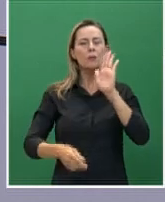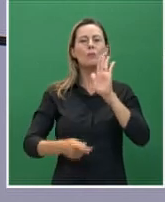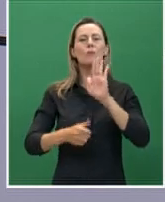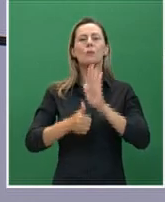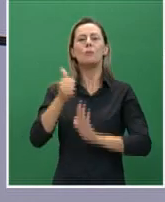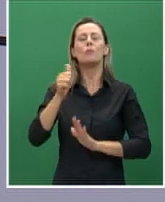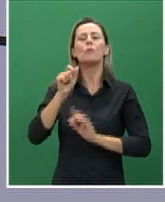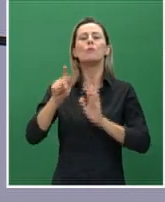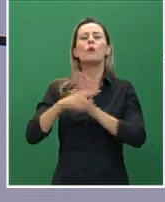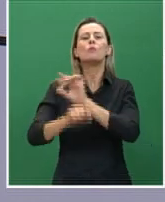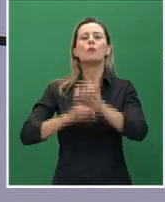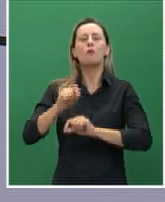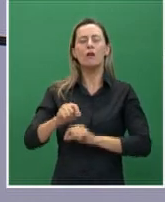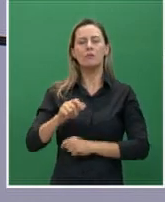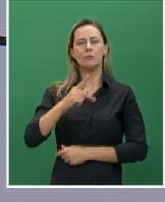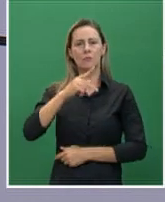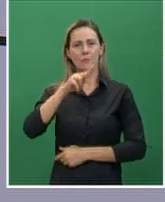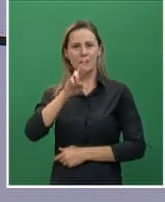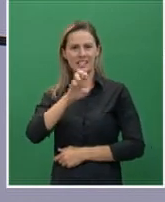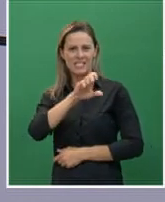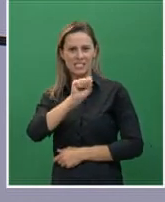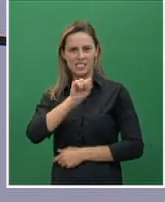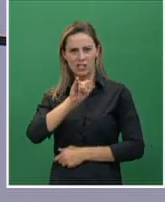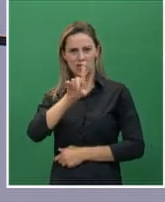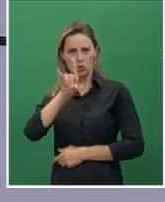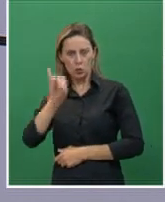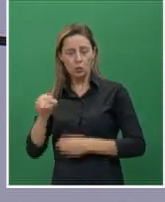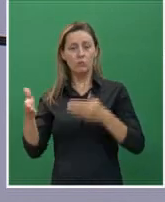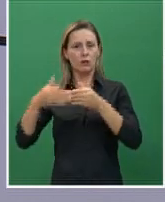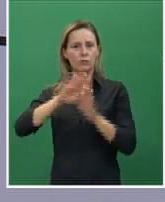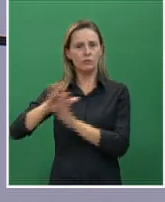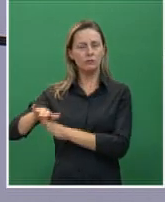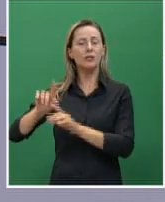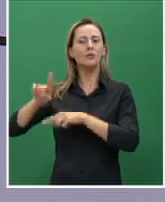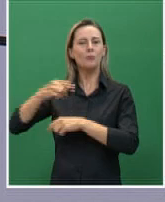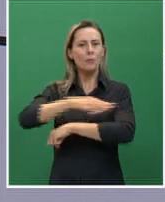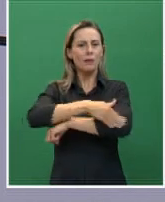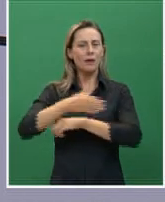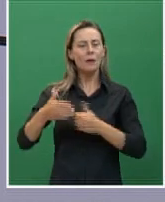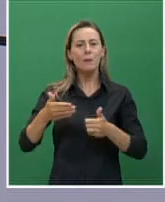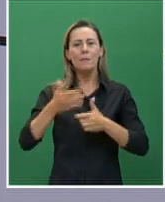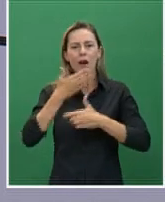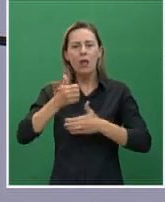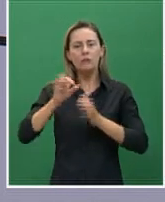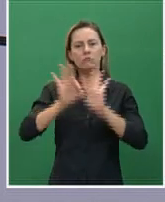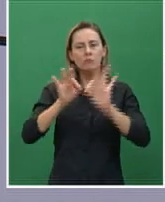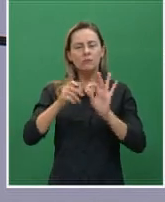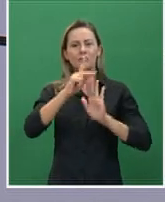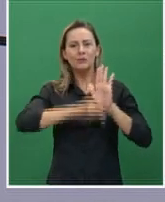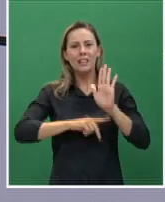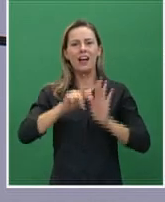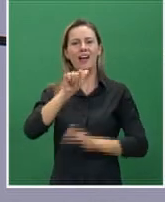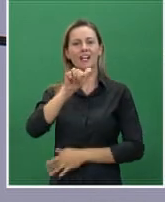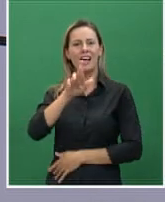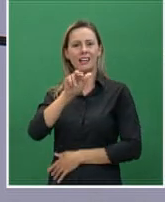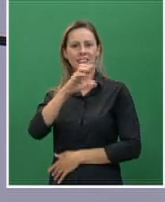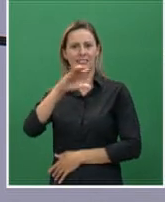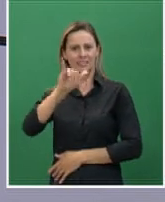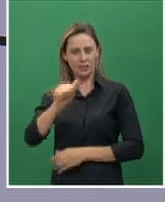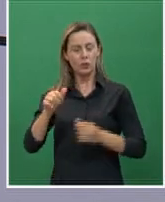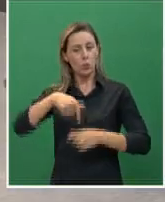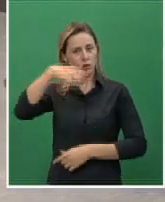quando esse Preside fosse desativar desativados seja entregue à comunidade e também estamos projetando um grande parque na região do Garcia para que a gente possa